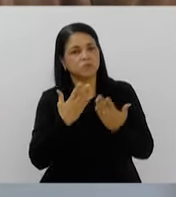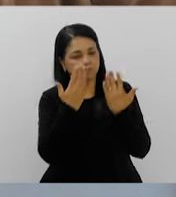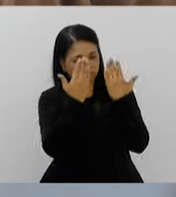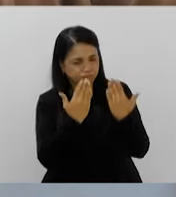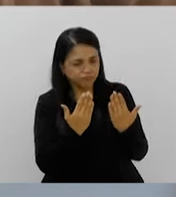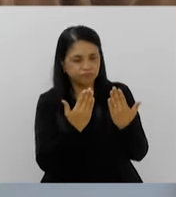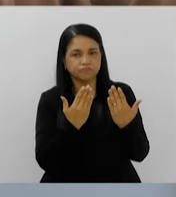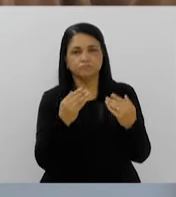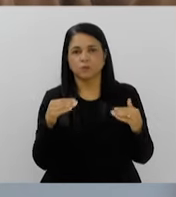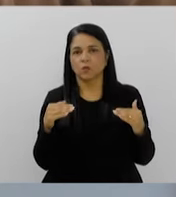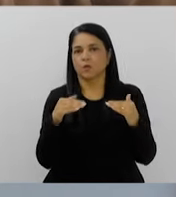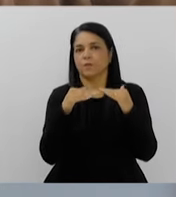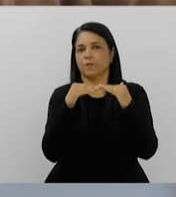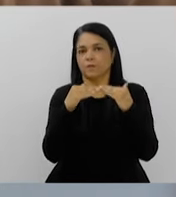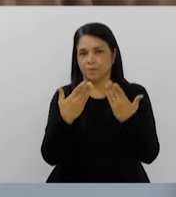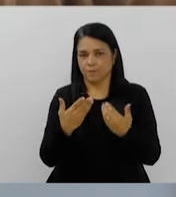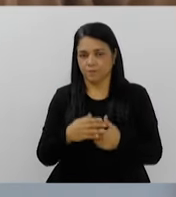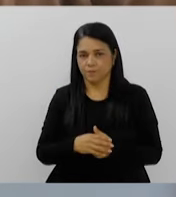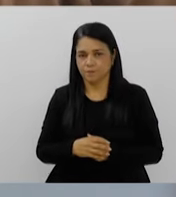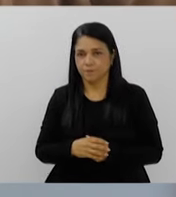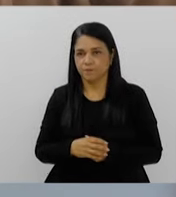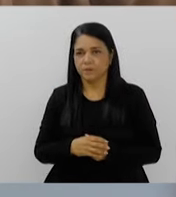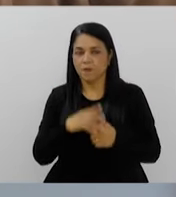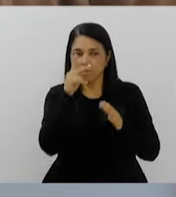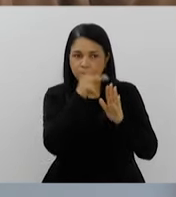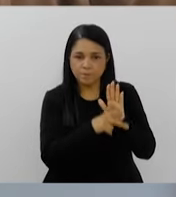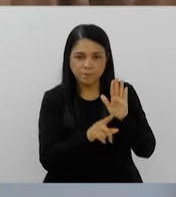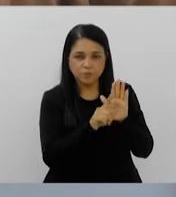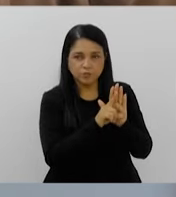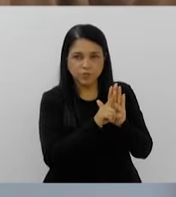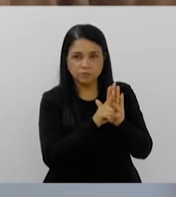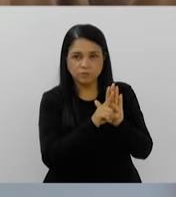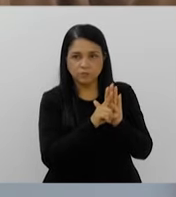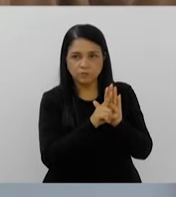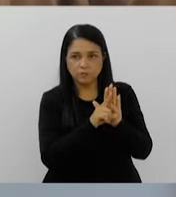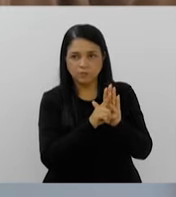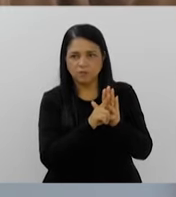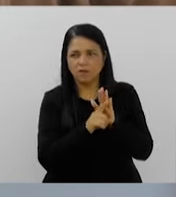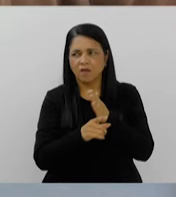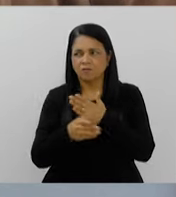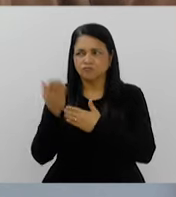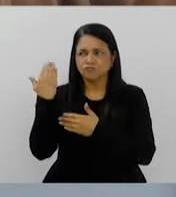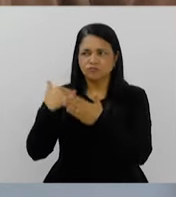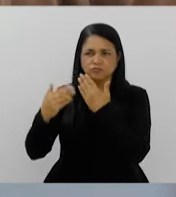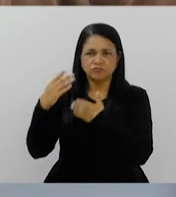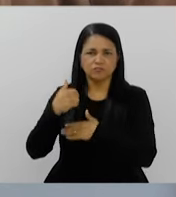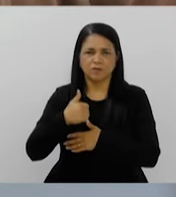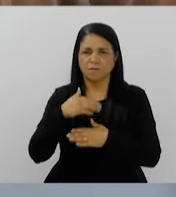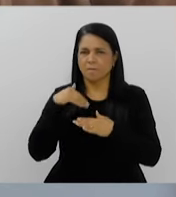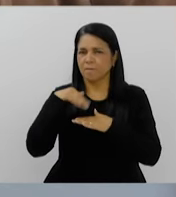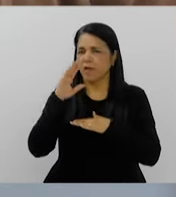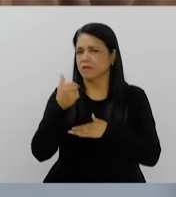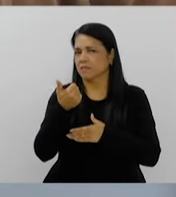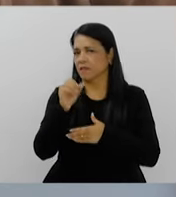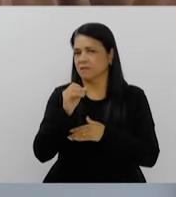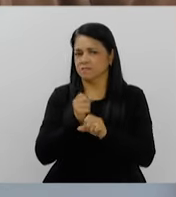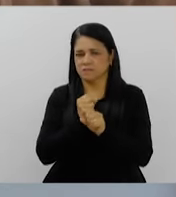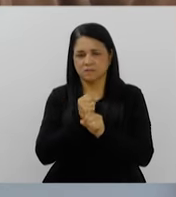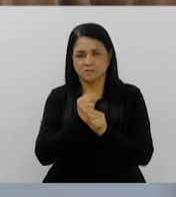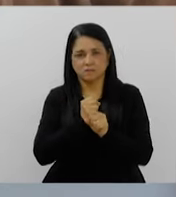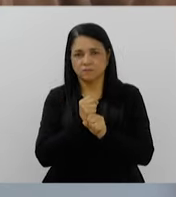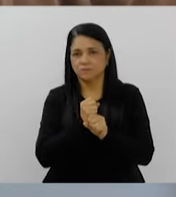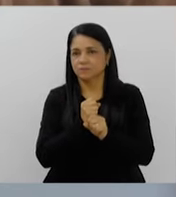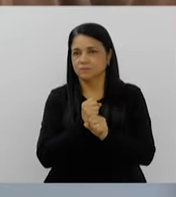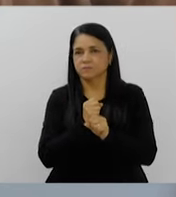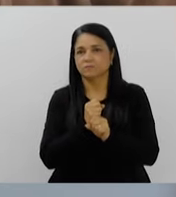os projetos. O projeto, é projeto ou já virou lei? Não, coisa antiga, de décadas já. Já vi. Você, se tiver um